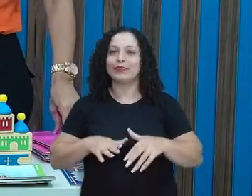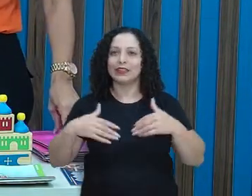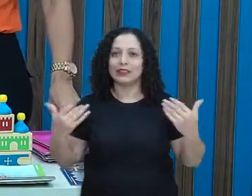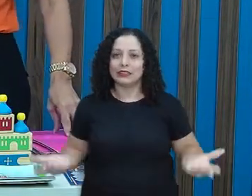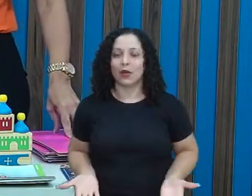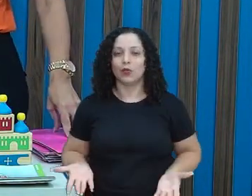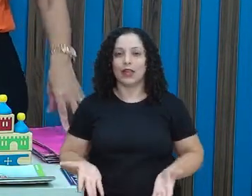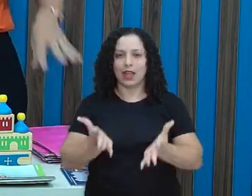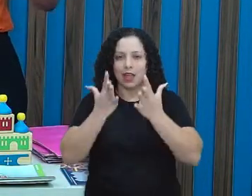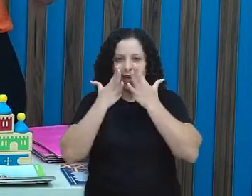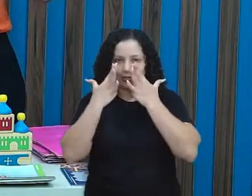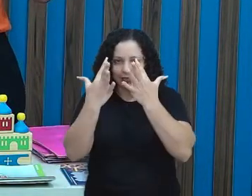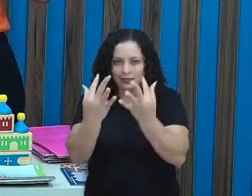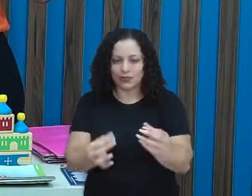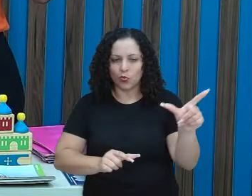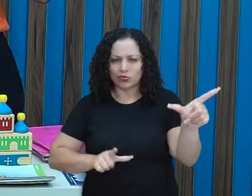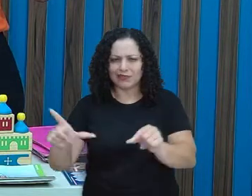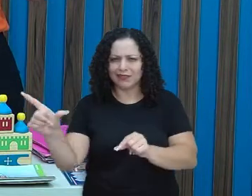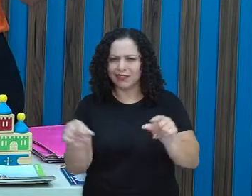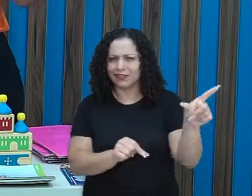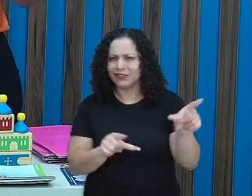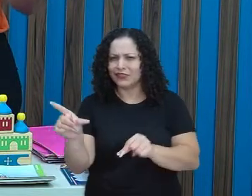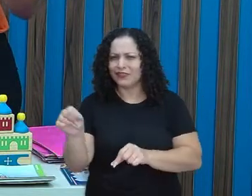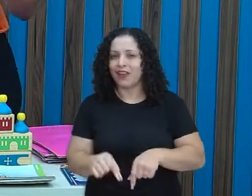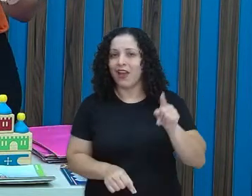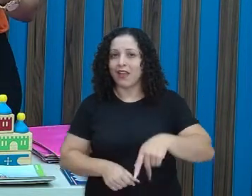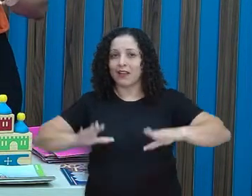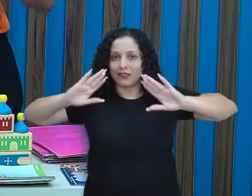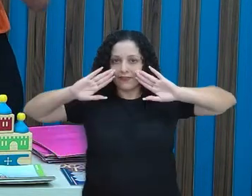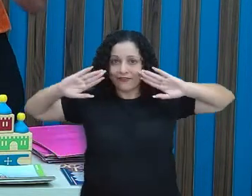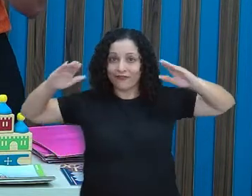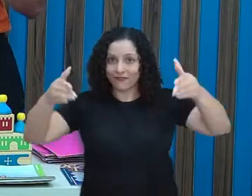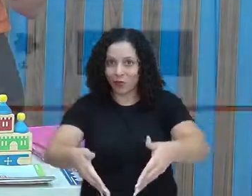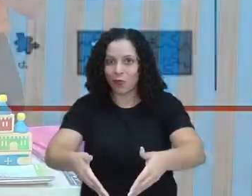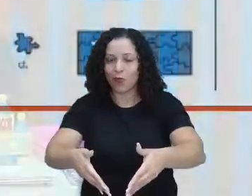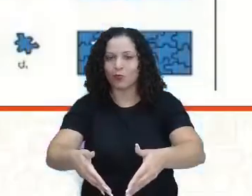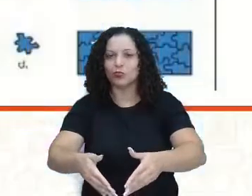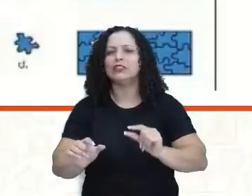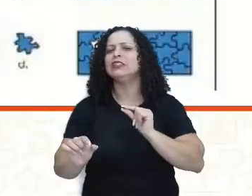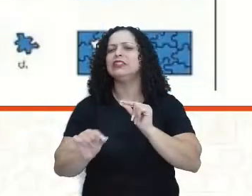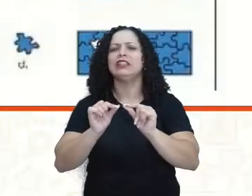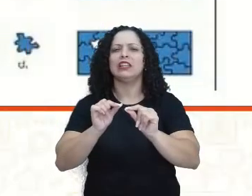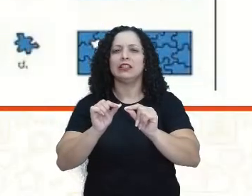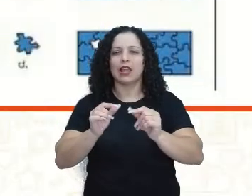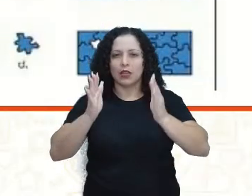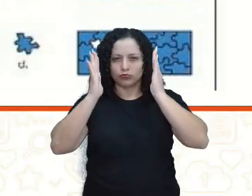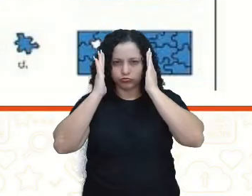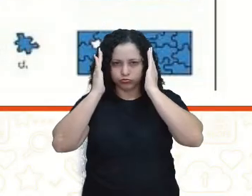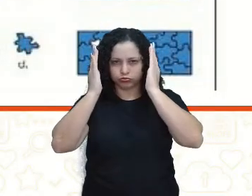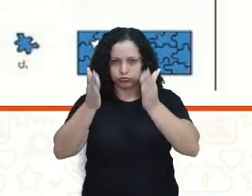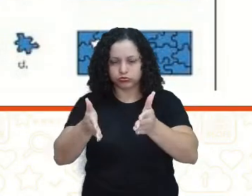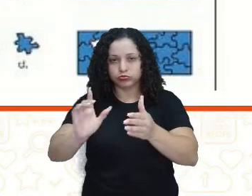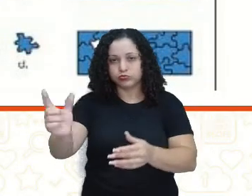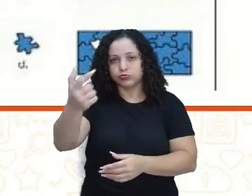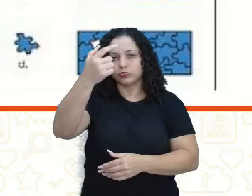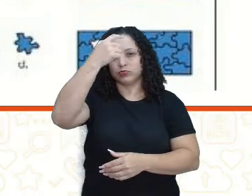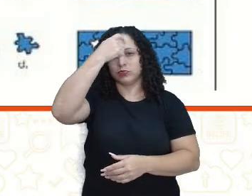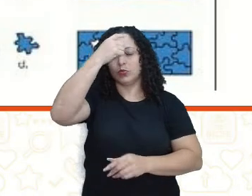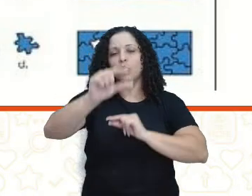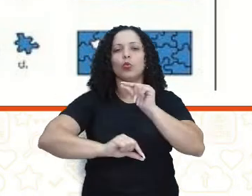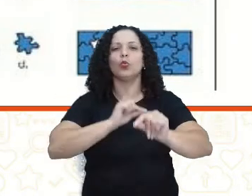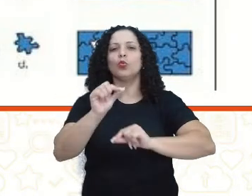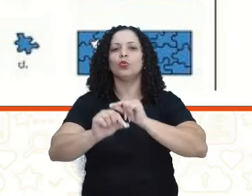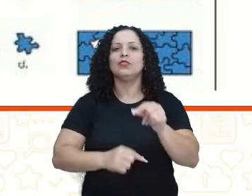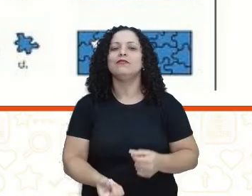atenção seletiva, ela foca de verdade na concentração do que a gente